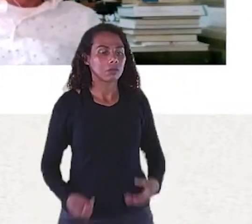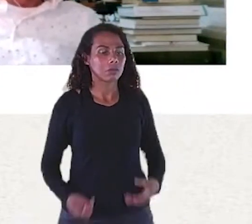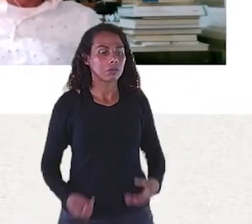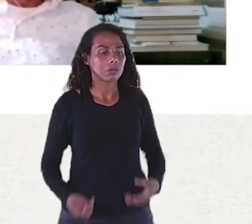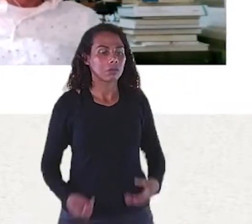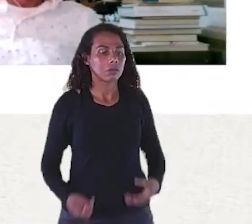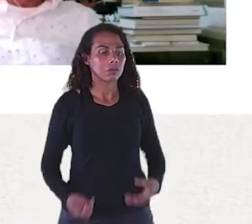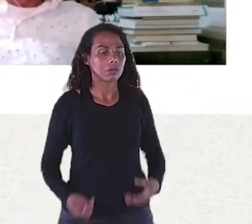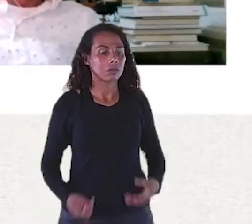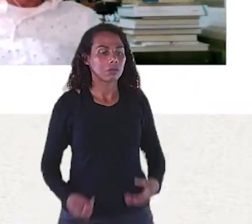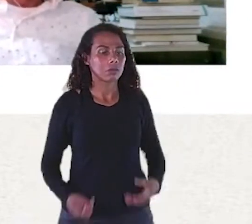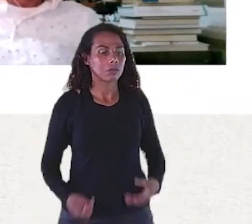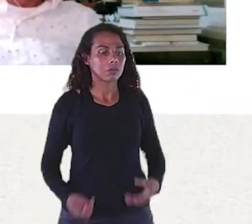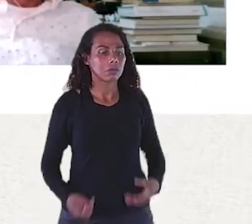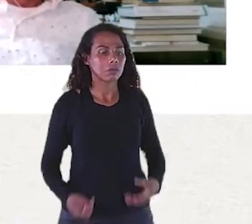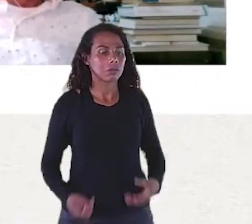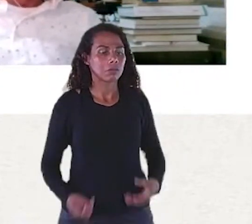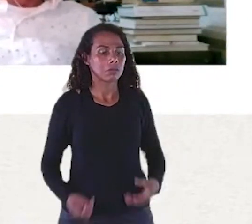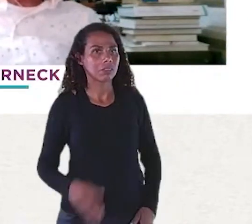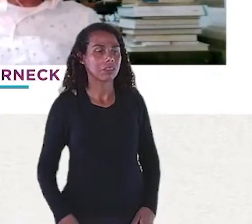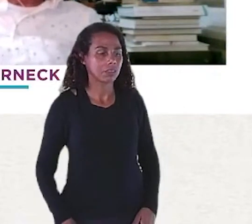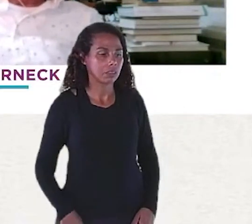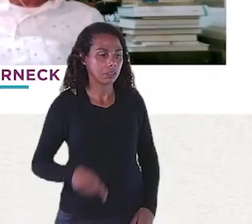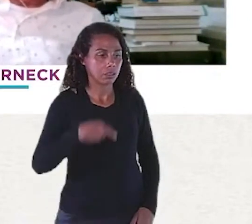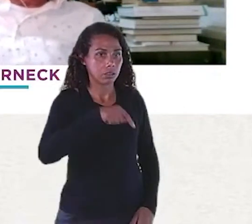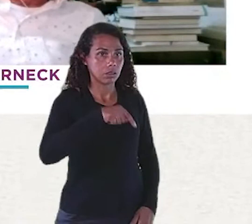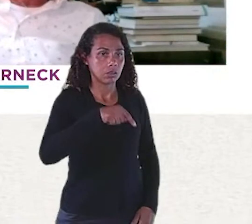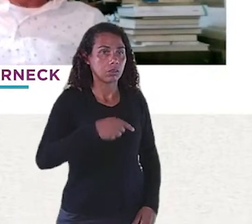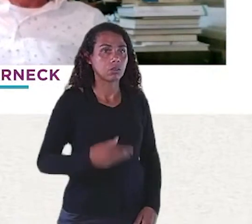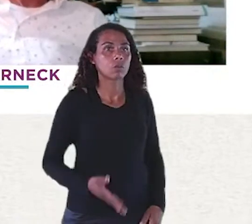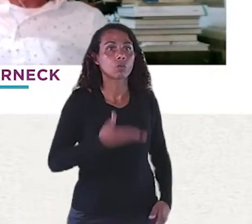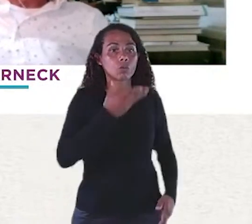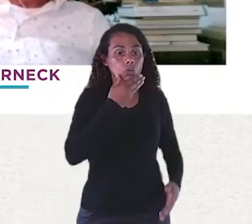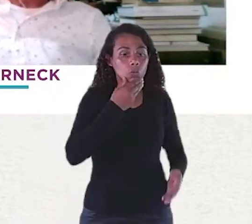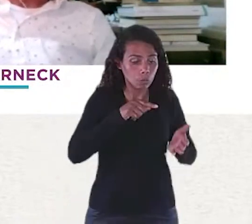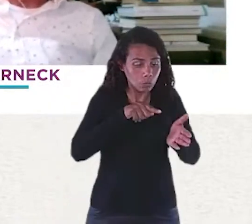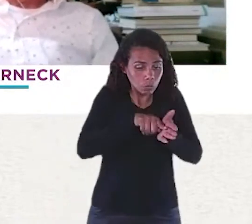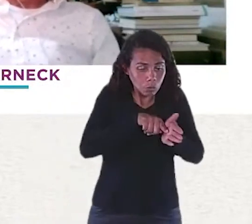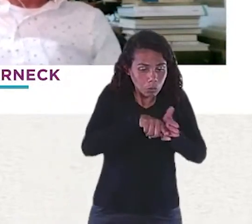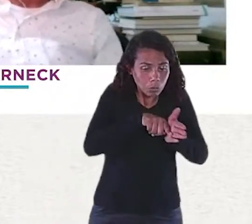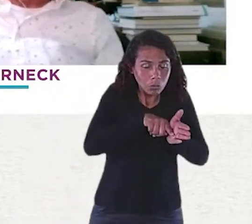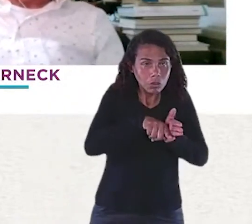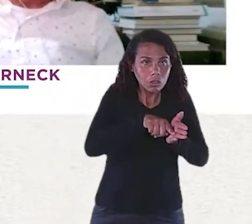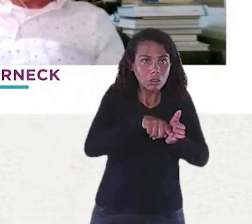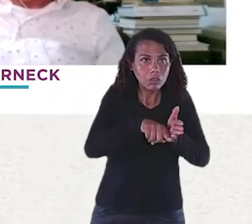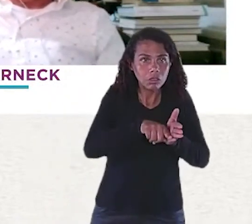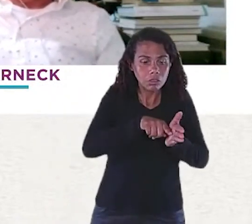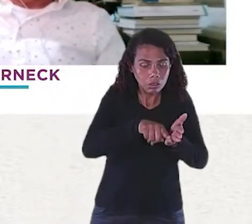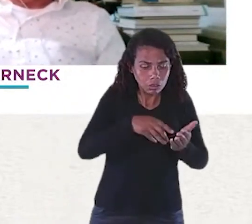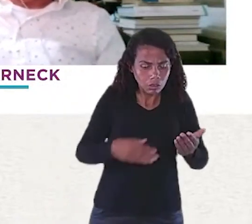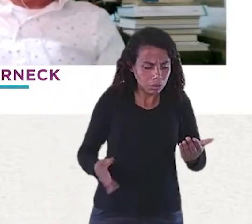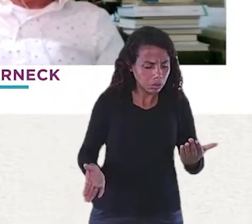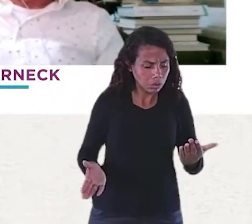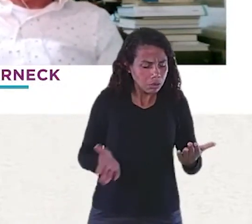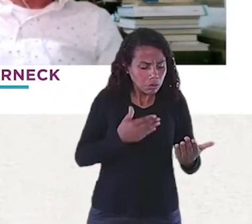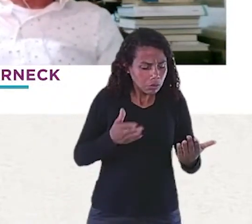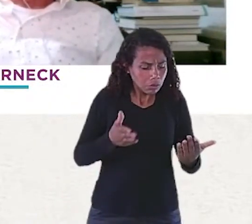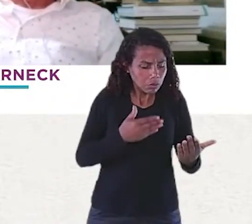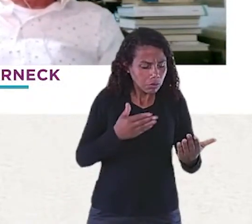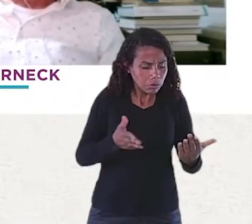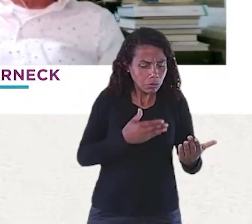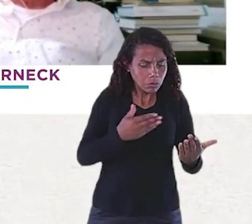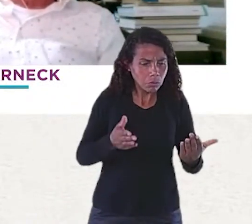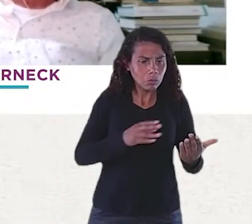Pois bem, aí o cara, ele tinha lá uma pilha, vamos dizer que ele tivesse 15 exemplares.